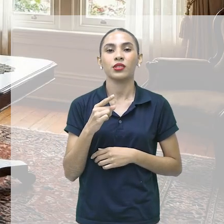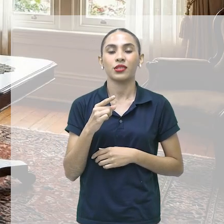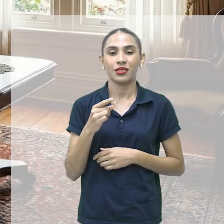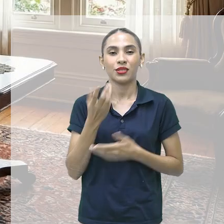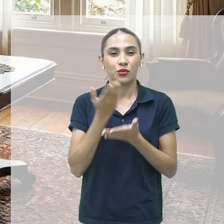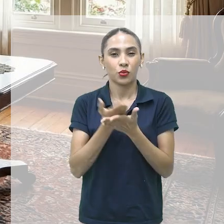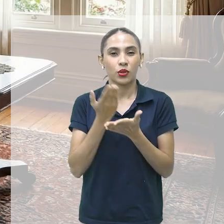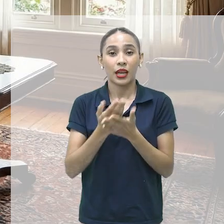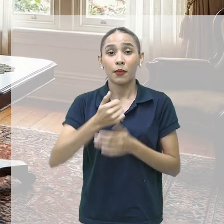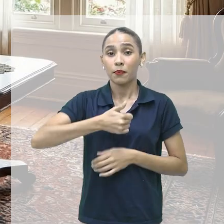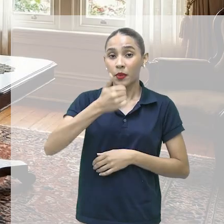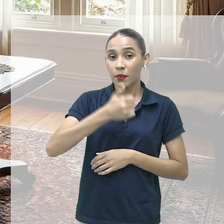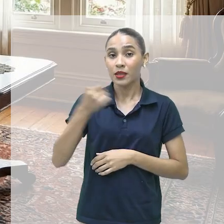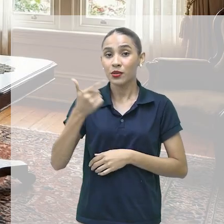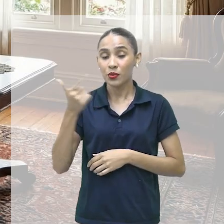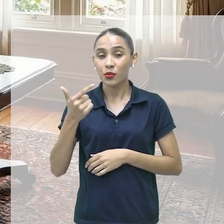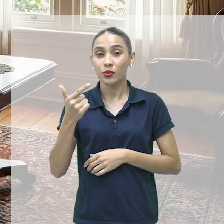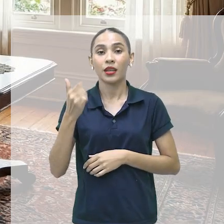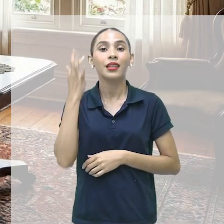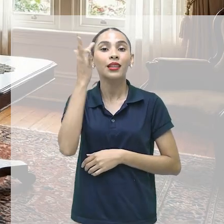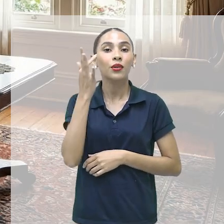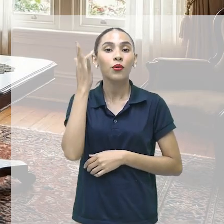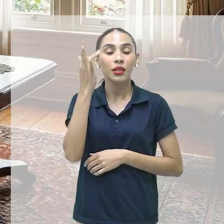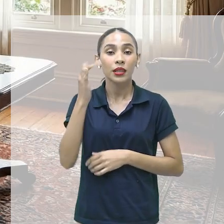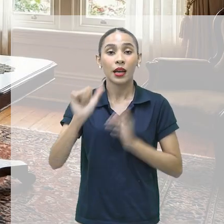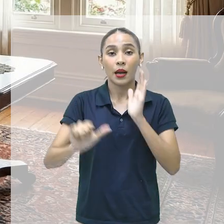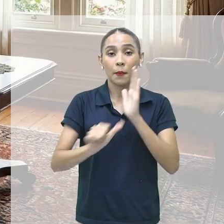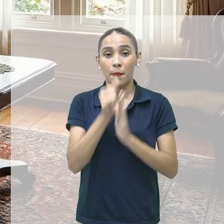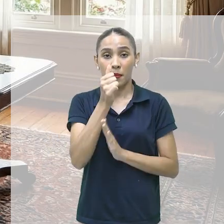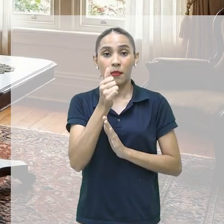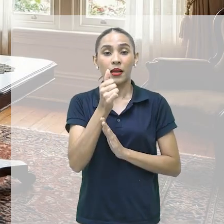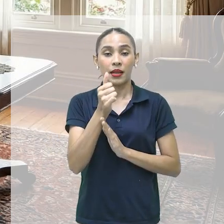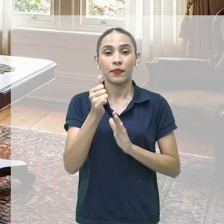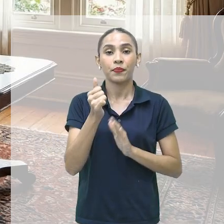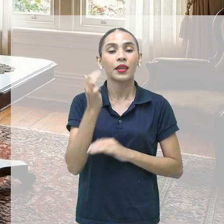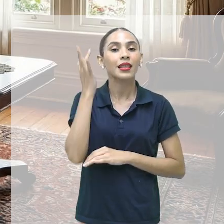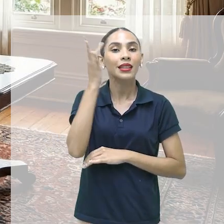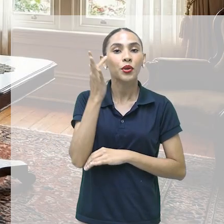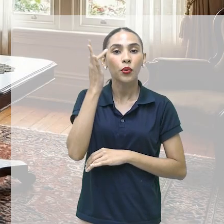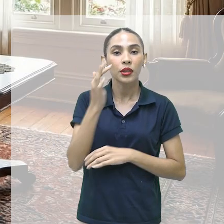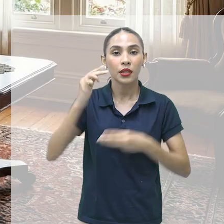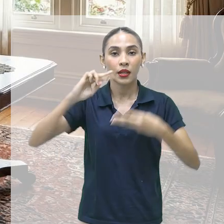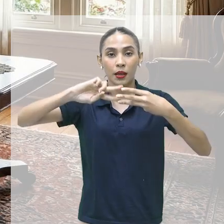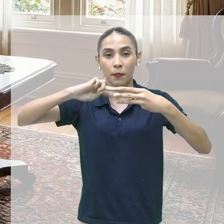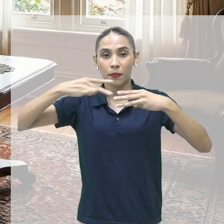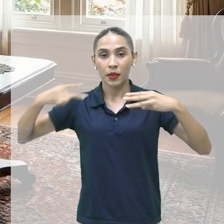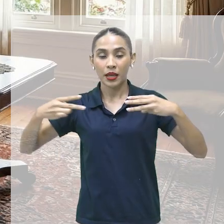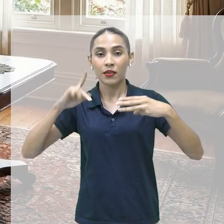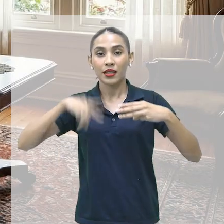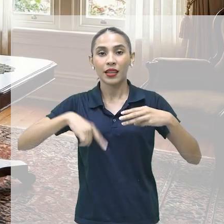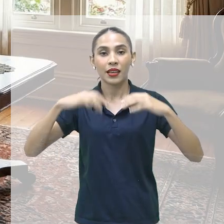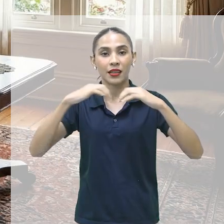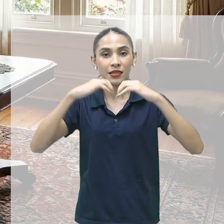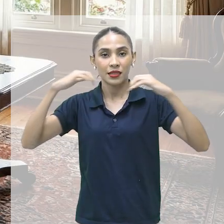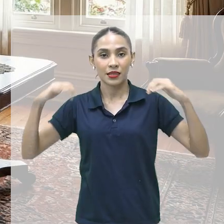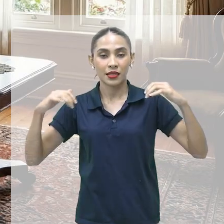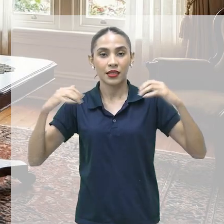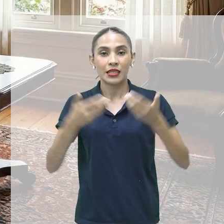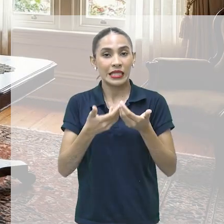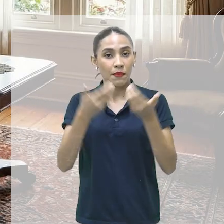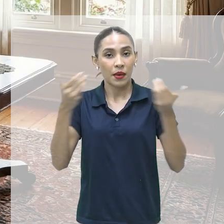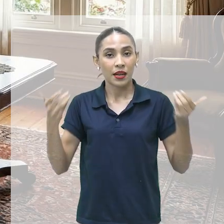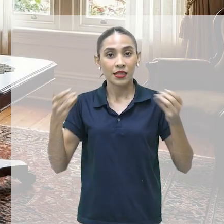especificamente sobre essas duas leis, que é conhecida ali a primeira lei de Mendel, a lei da segregação